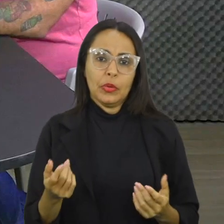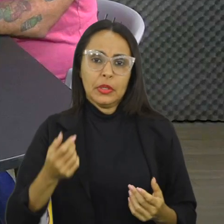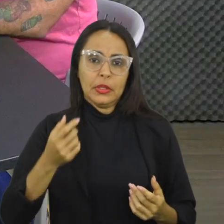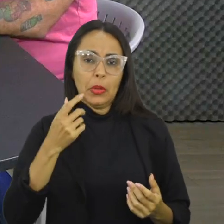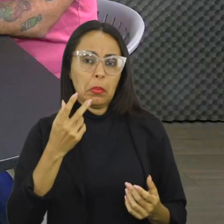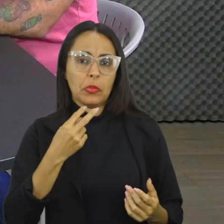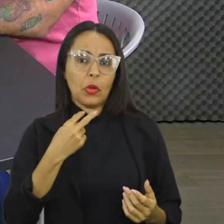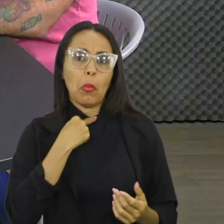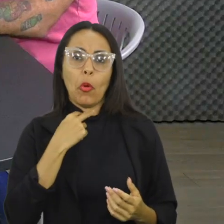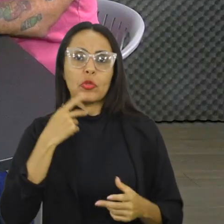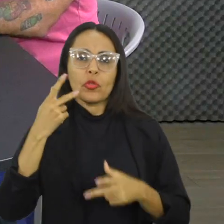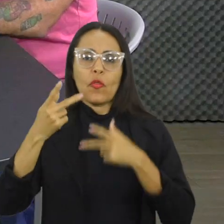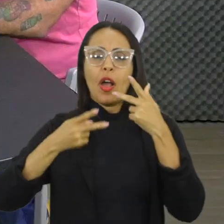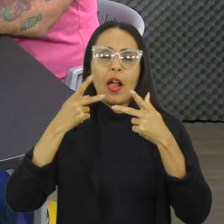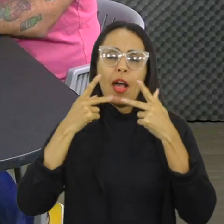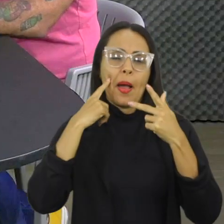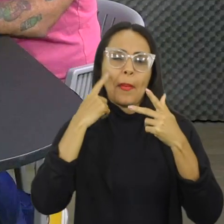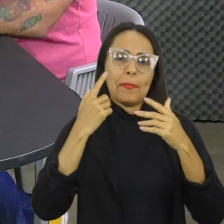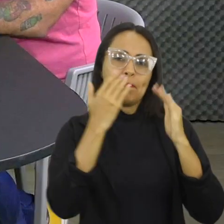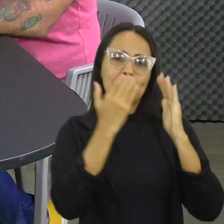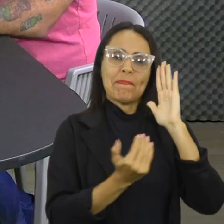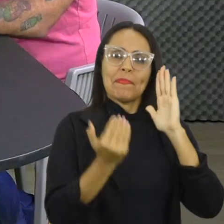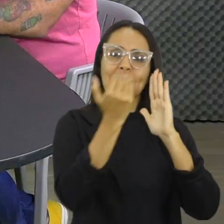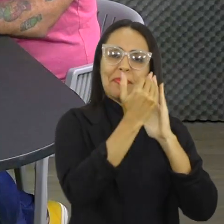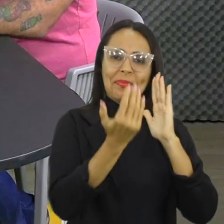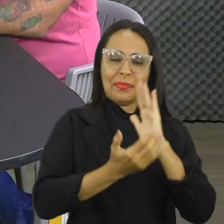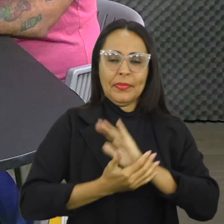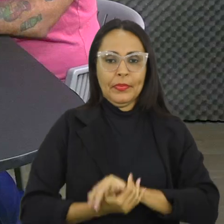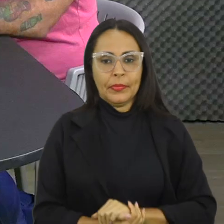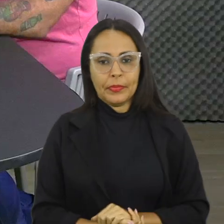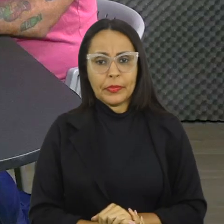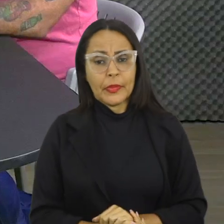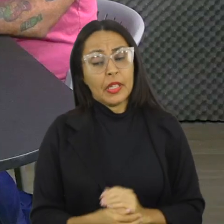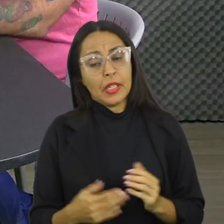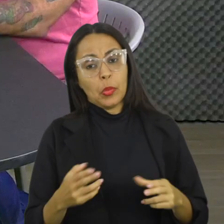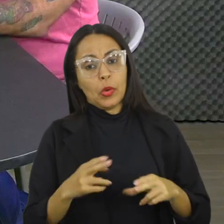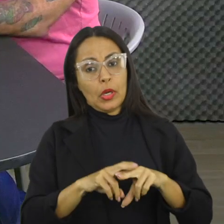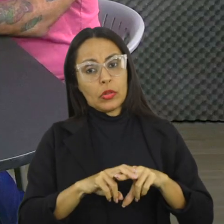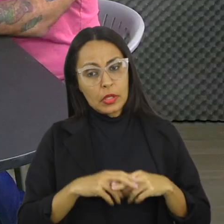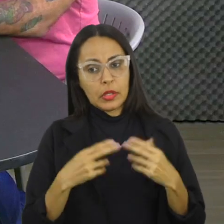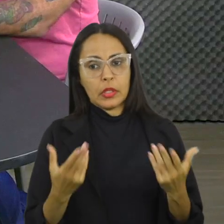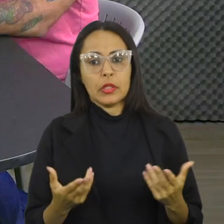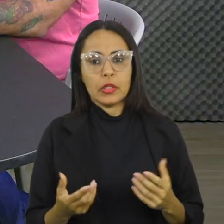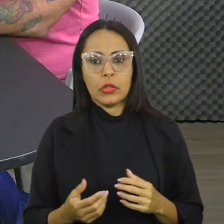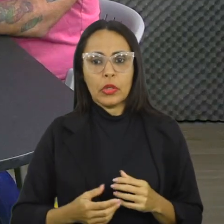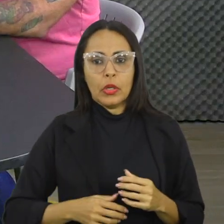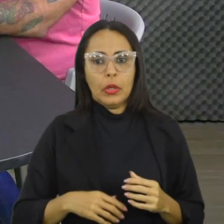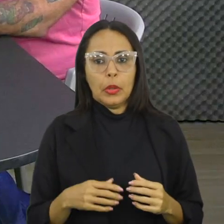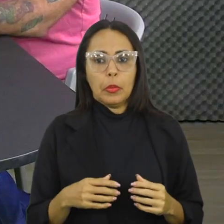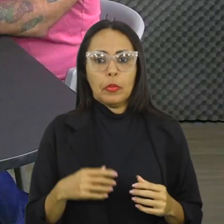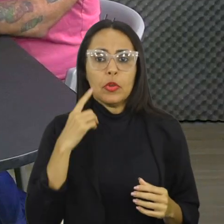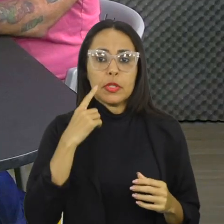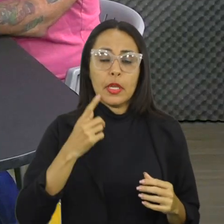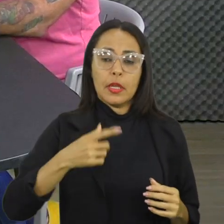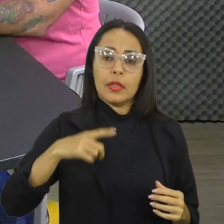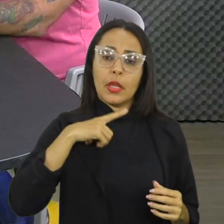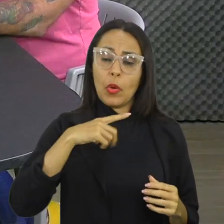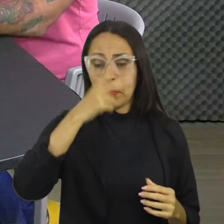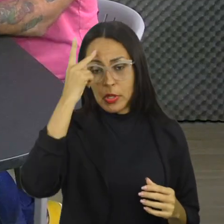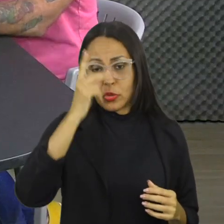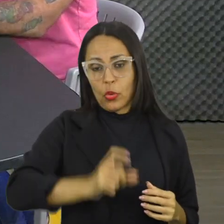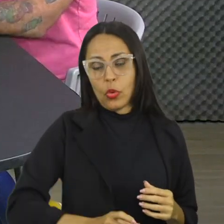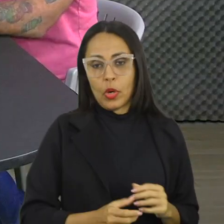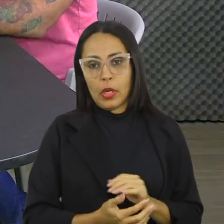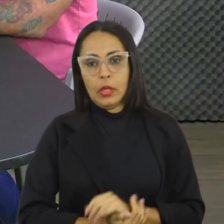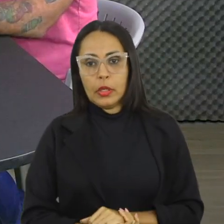vantagem. Entende? Então, eles realmente... E é por causa disso, por causa dessa... contar vantagem, né? Porque você tem uma pessoa... Eu